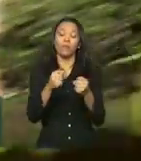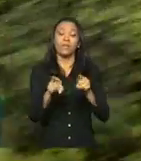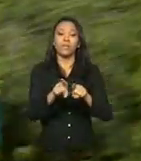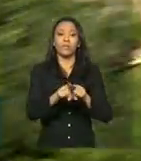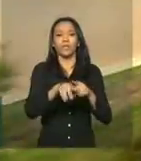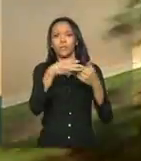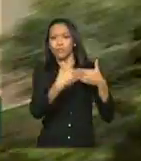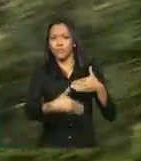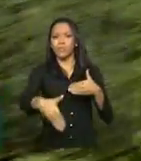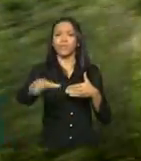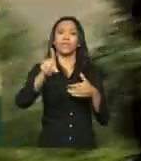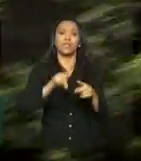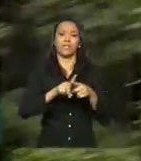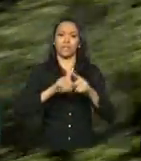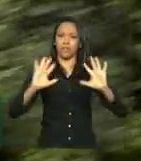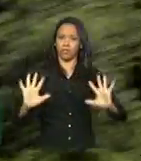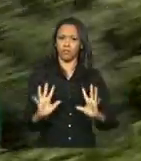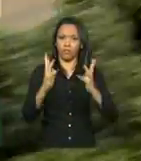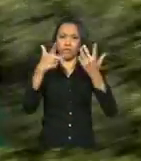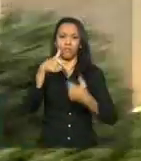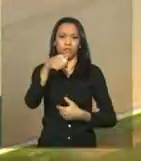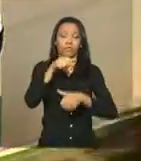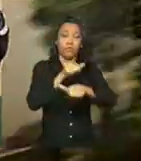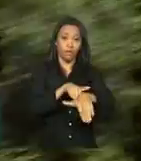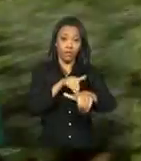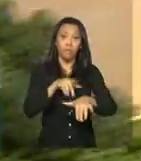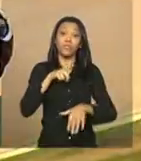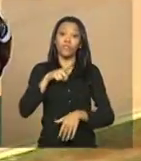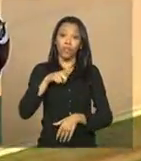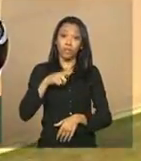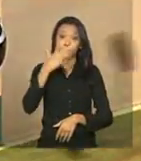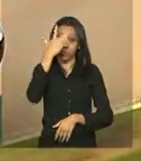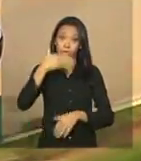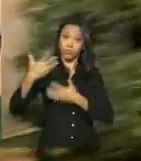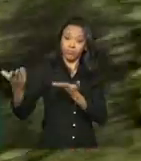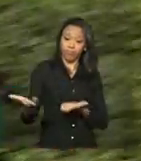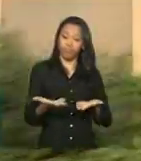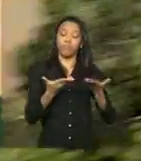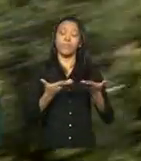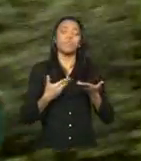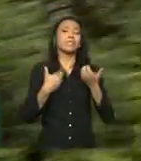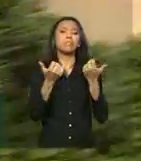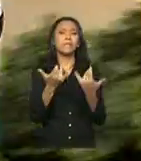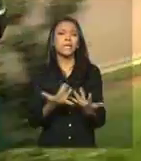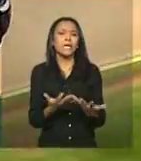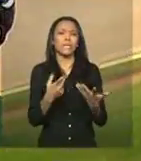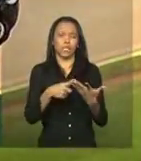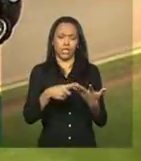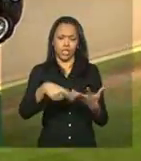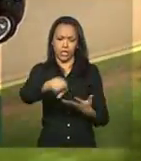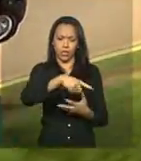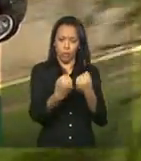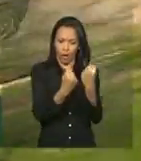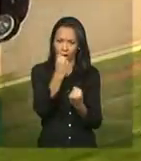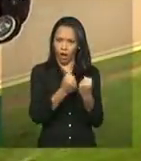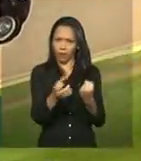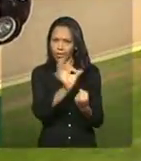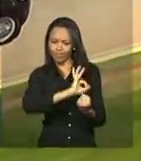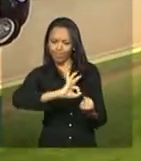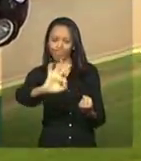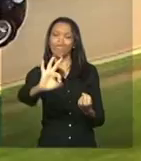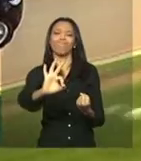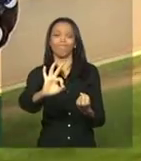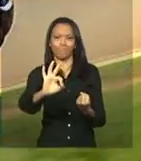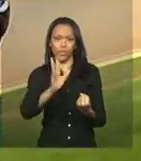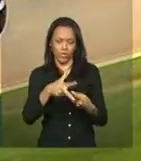as comemorações de 7 de setembro, tivemos convidados que esclareceram que o carro está totalmente revisado, novo,